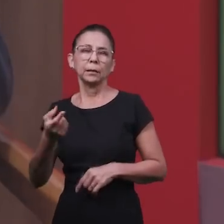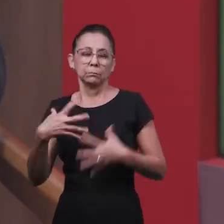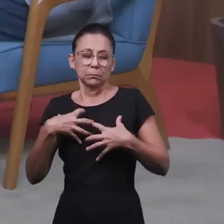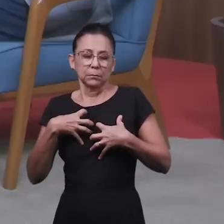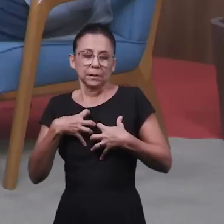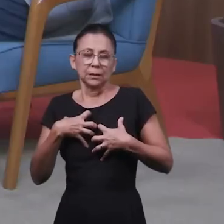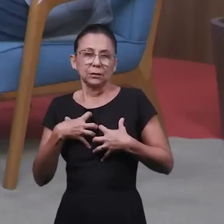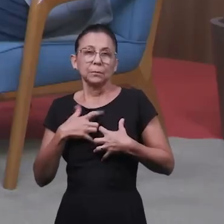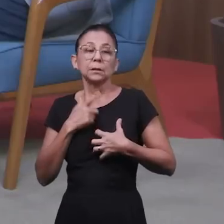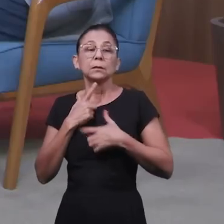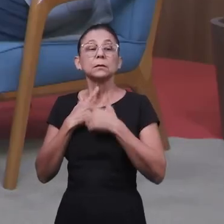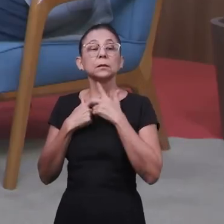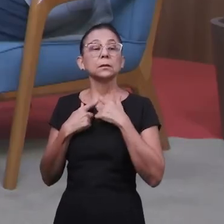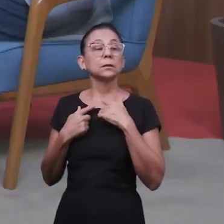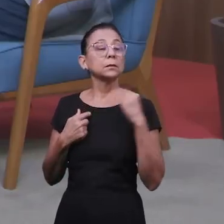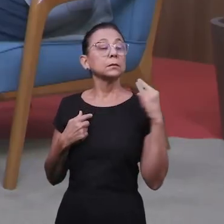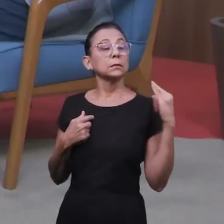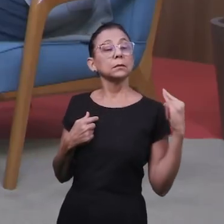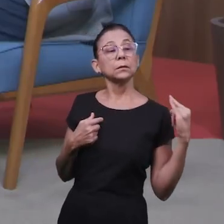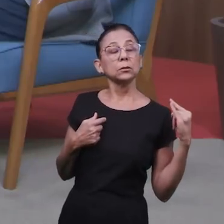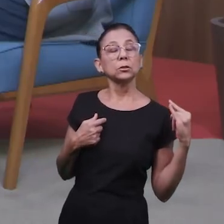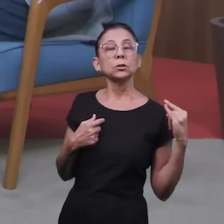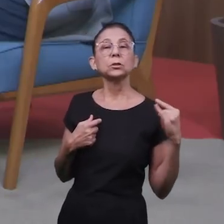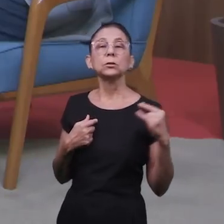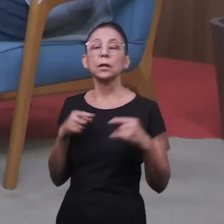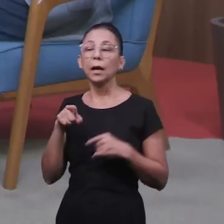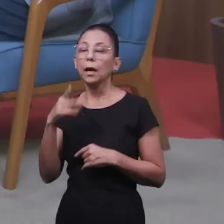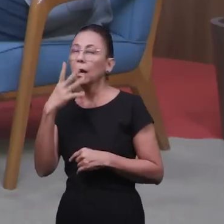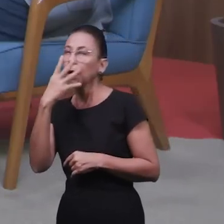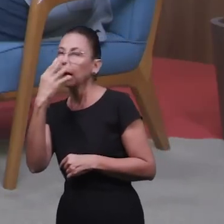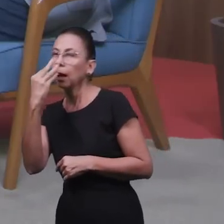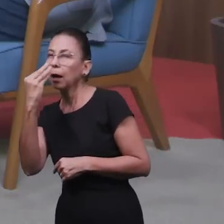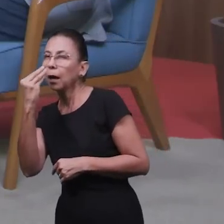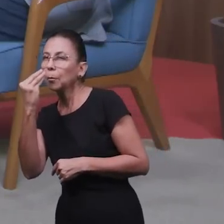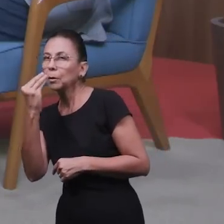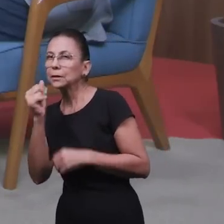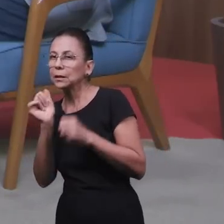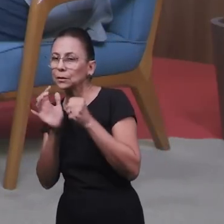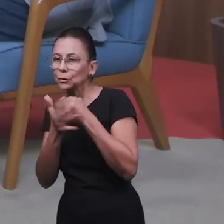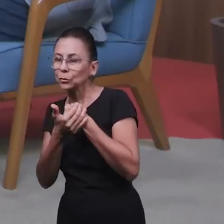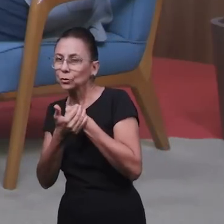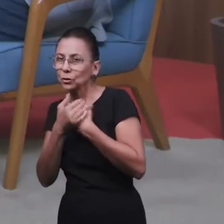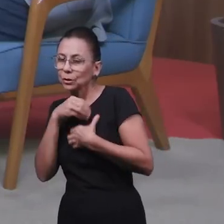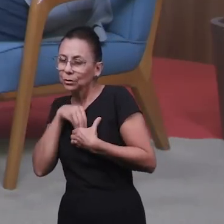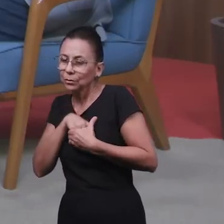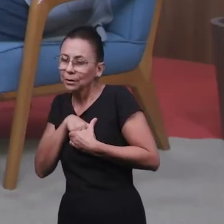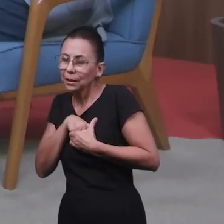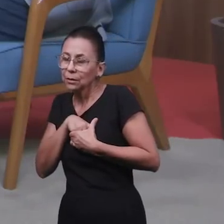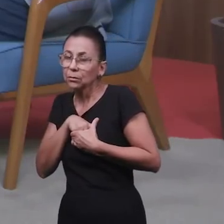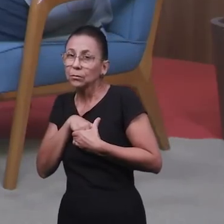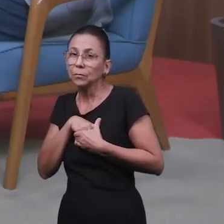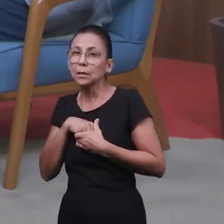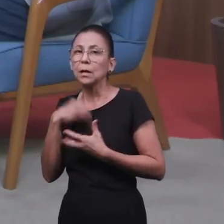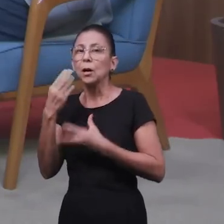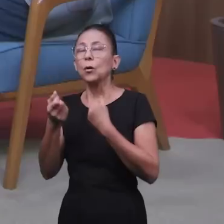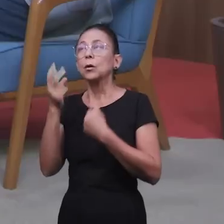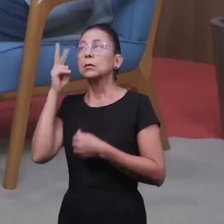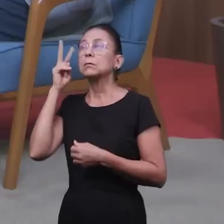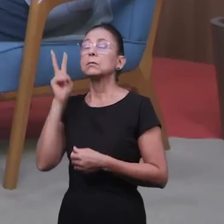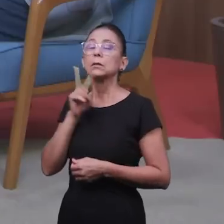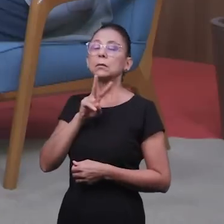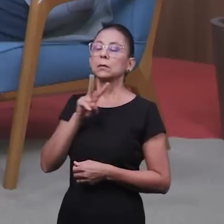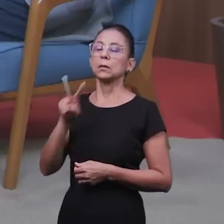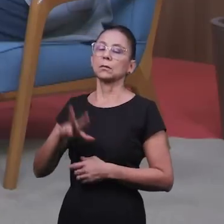é uma raposinha, porque ninguém está vendo. Está na sua mente, no seu coração. Mas aos olhos de Deus é a mesma